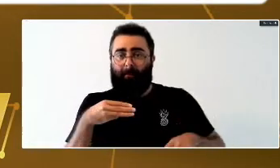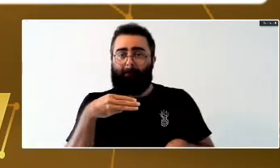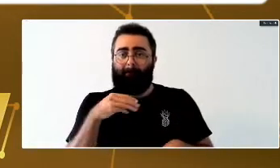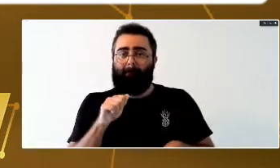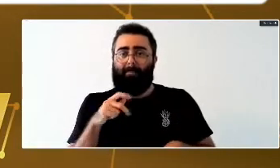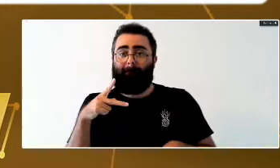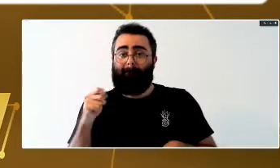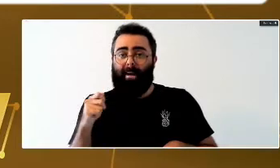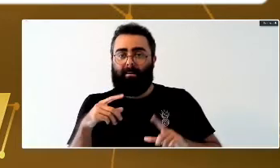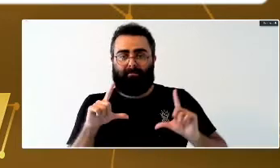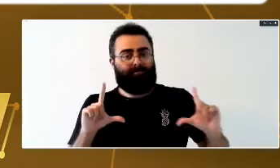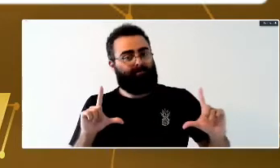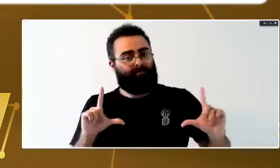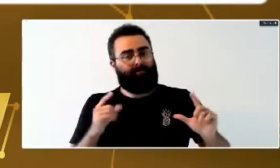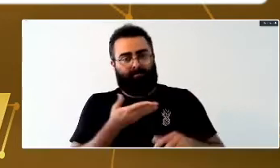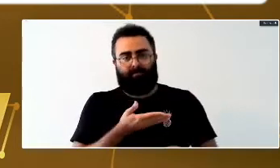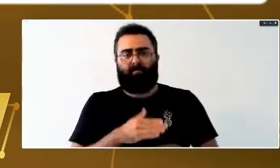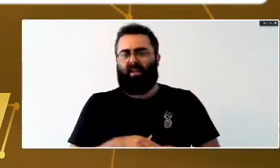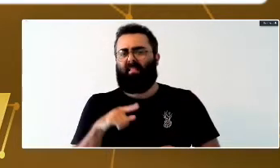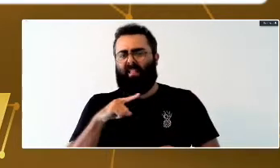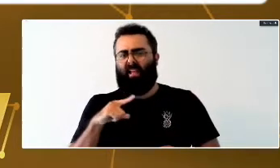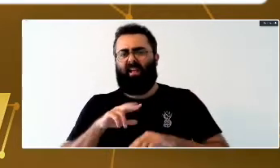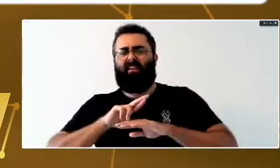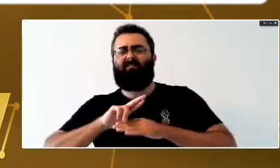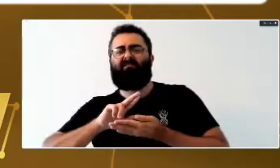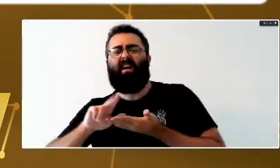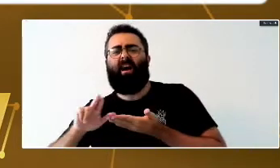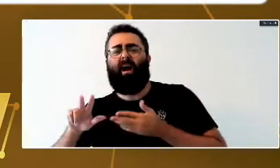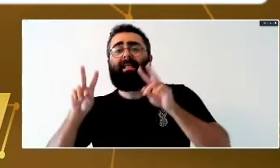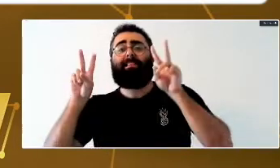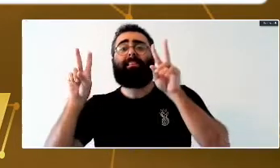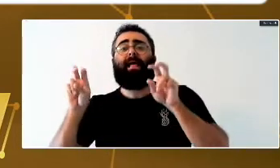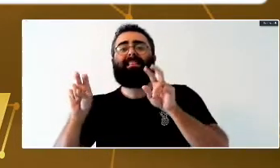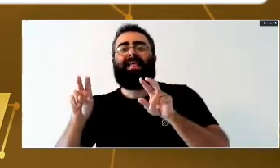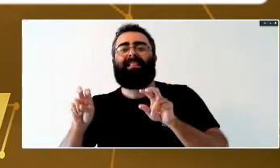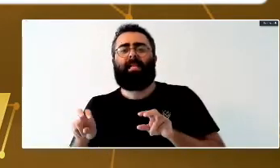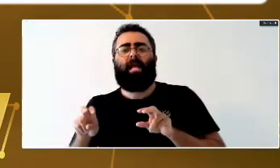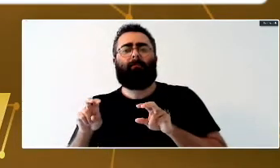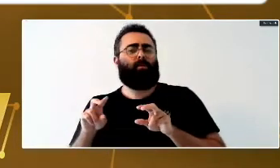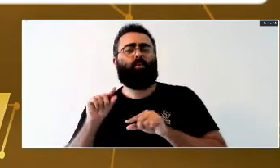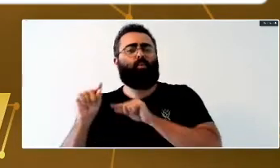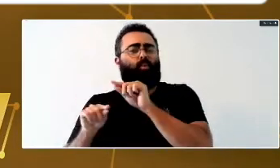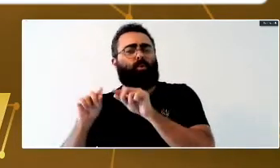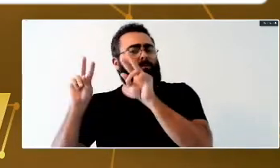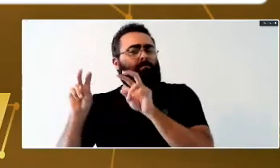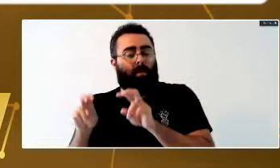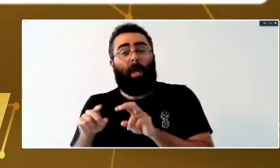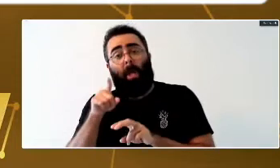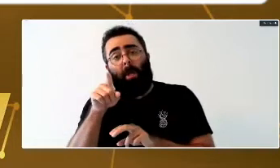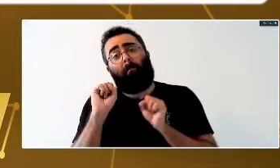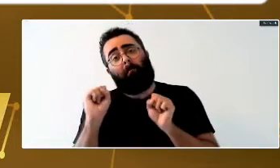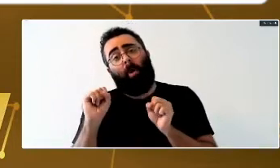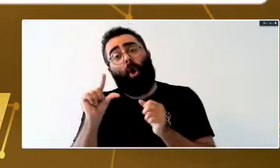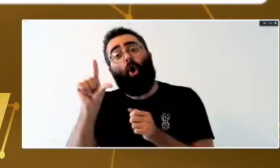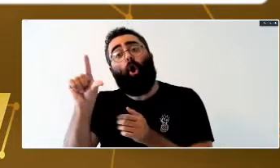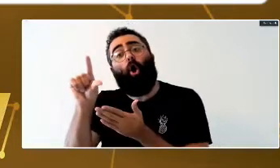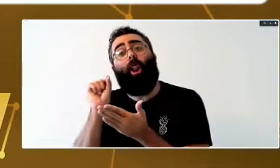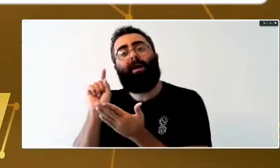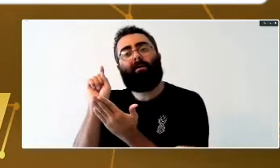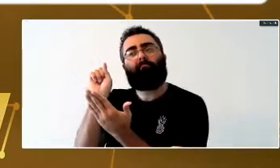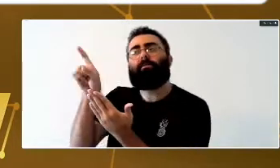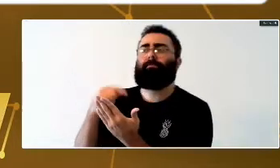que vários temas são representados, a gente pode habilitar e desabilitar esses temas conforme seja a